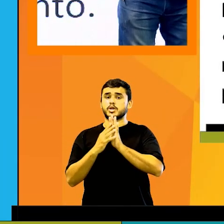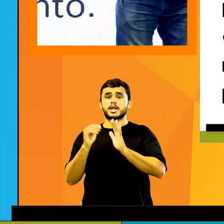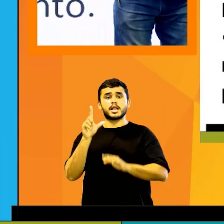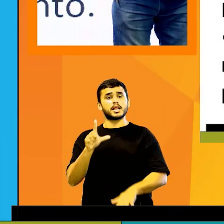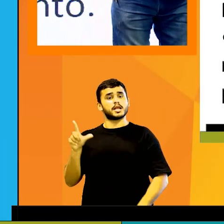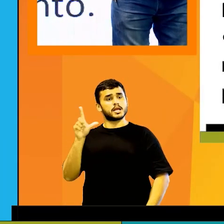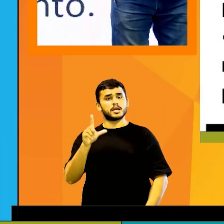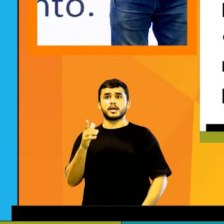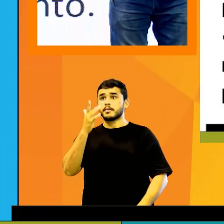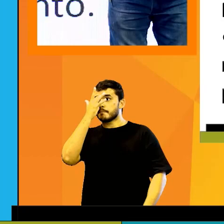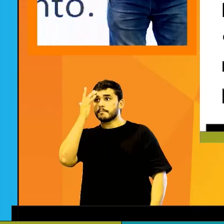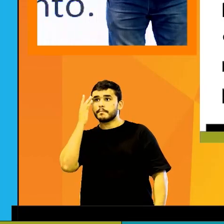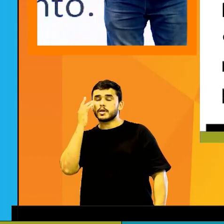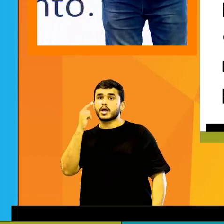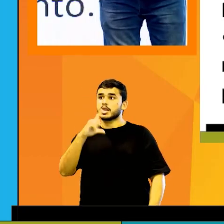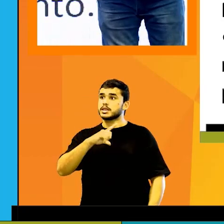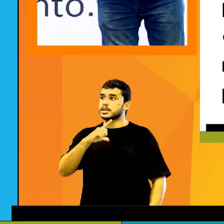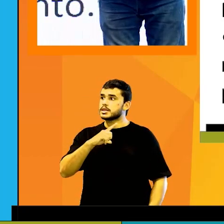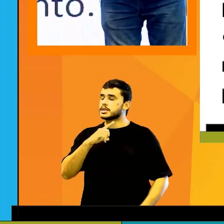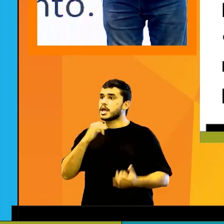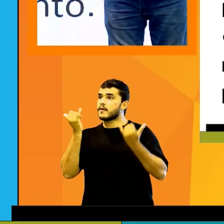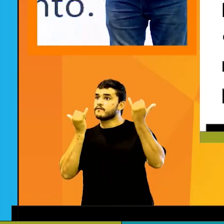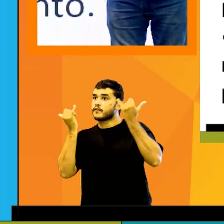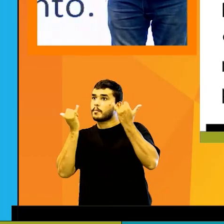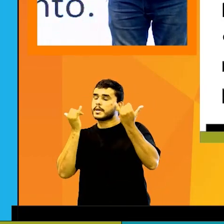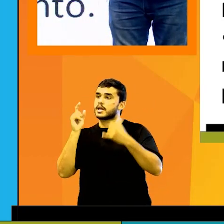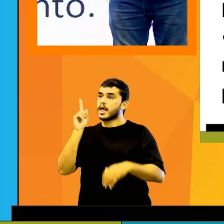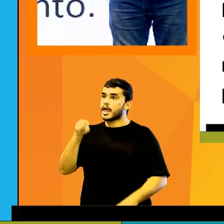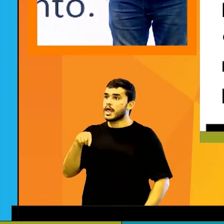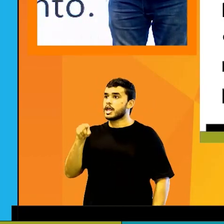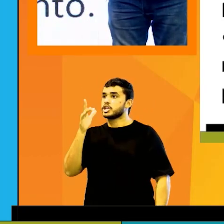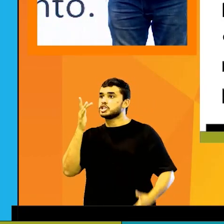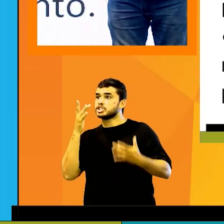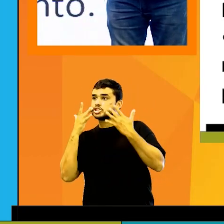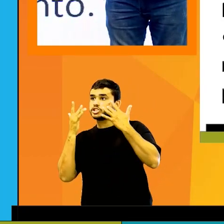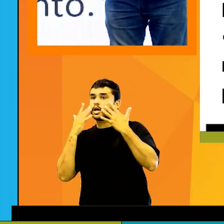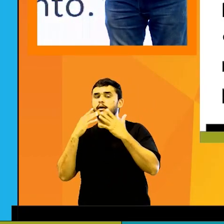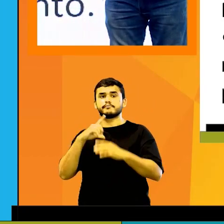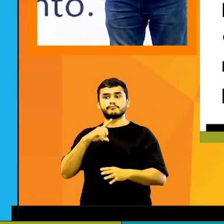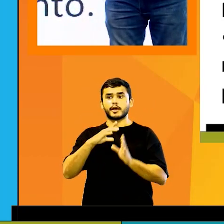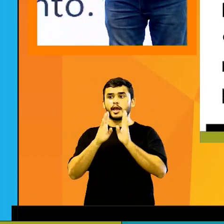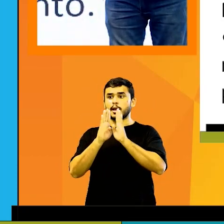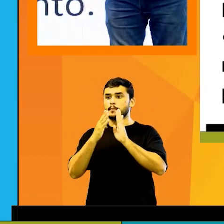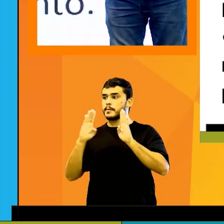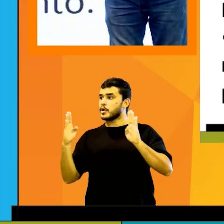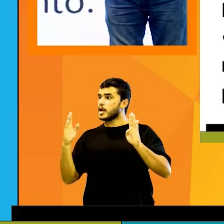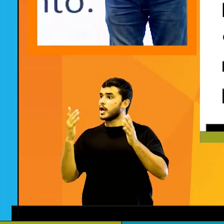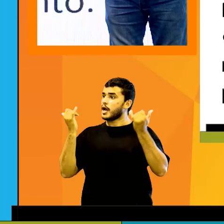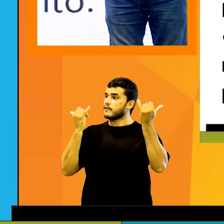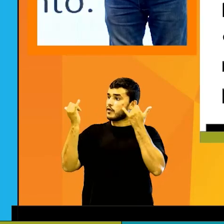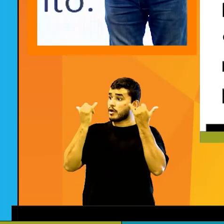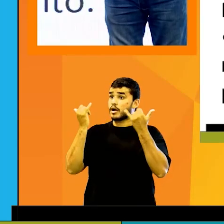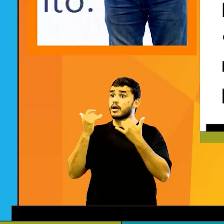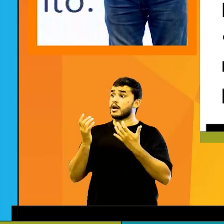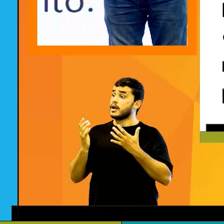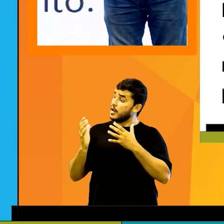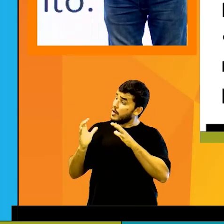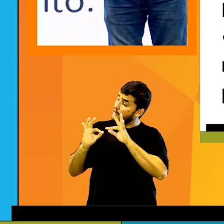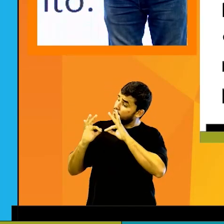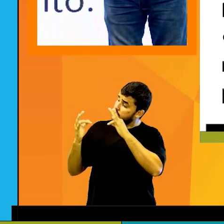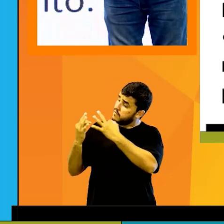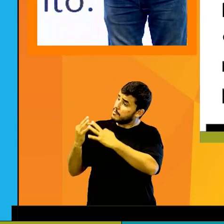escola, ao teatro, quem tinha acesso à literatura, às boas bibliotecas, eram famílias